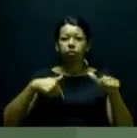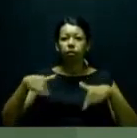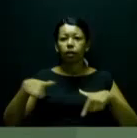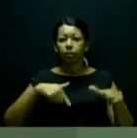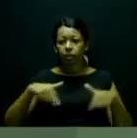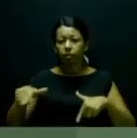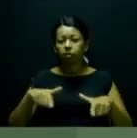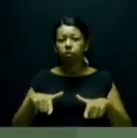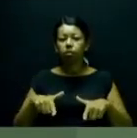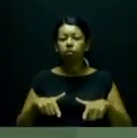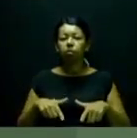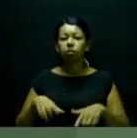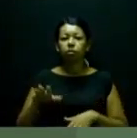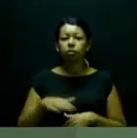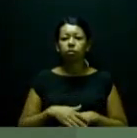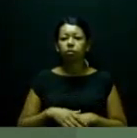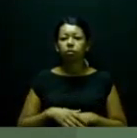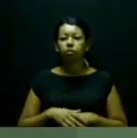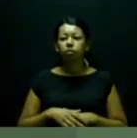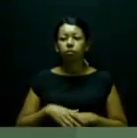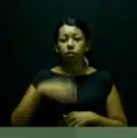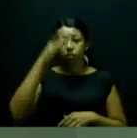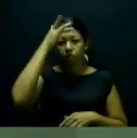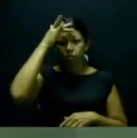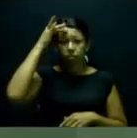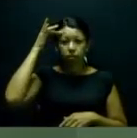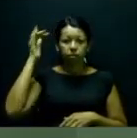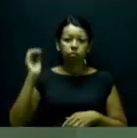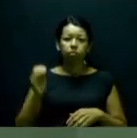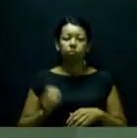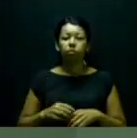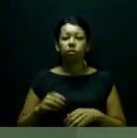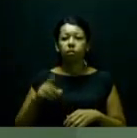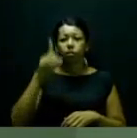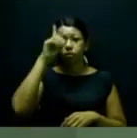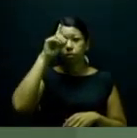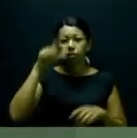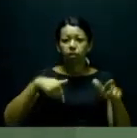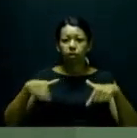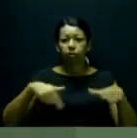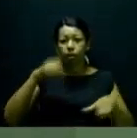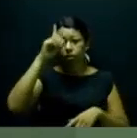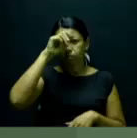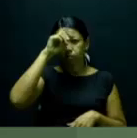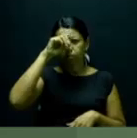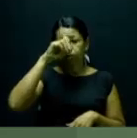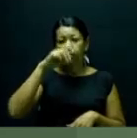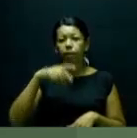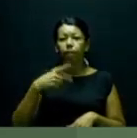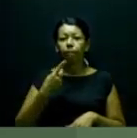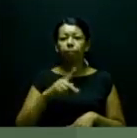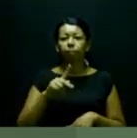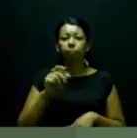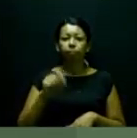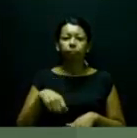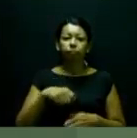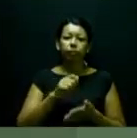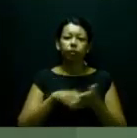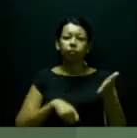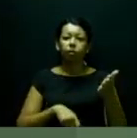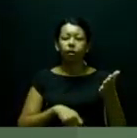trabalhistas dos trabalhadores que prestam serviço no hospital, decorrente da subrogação de